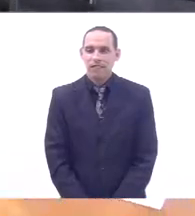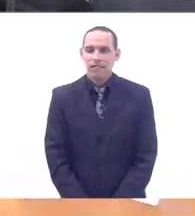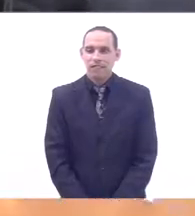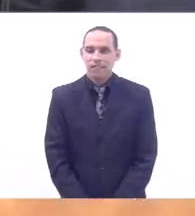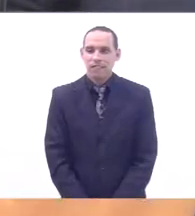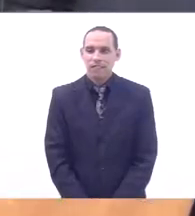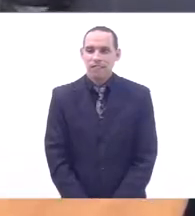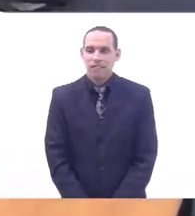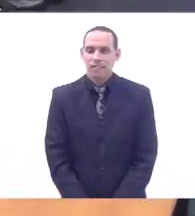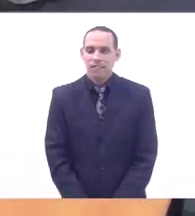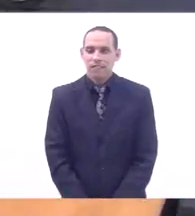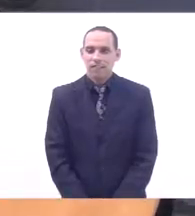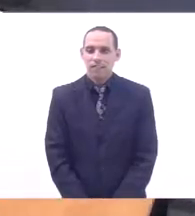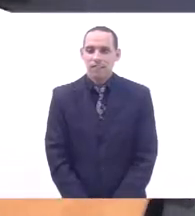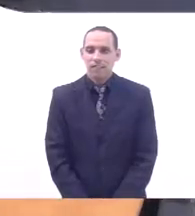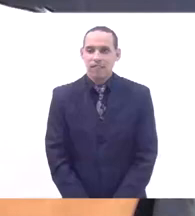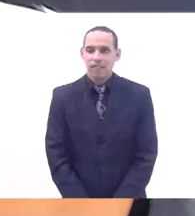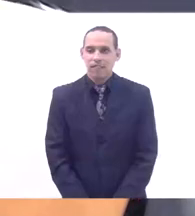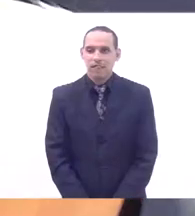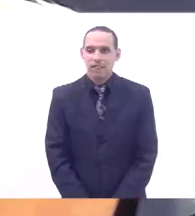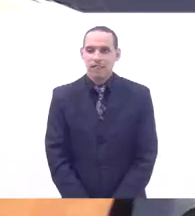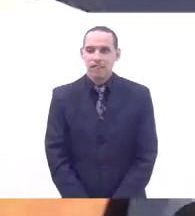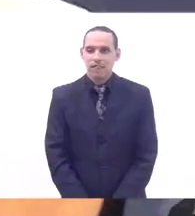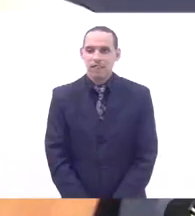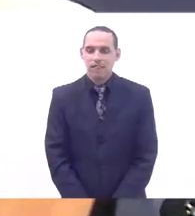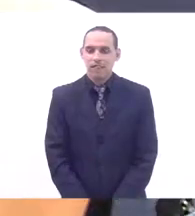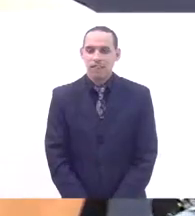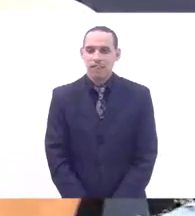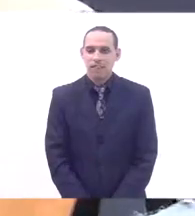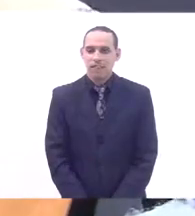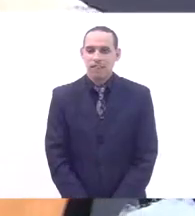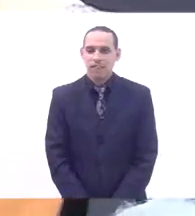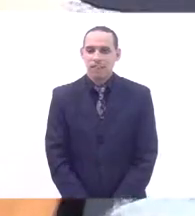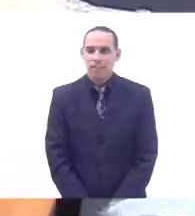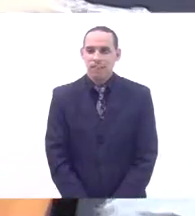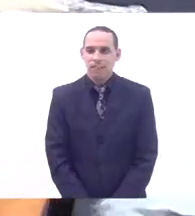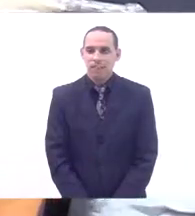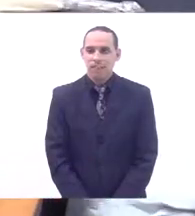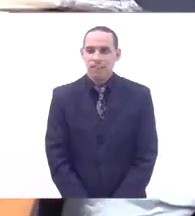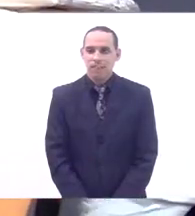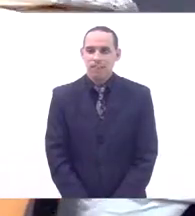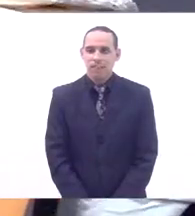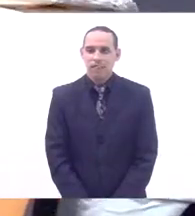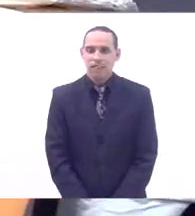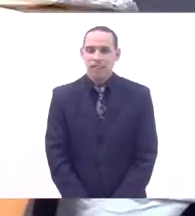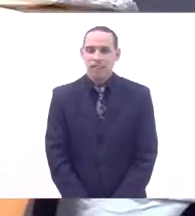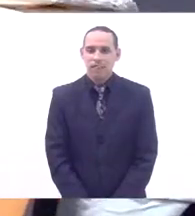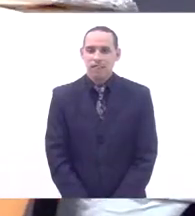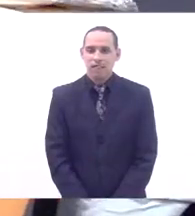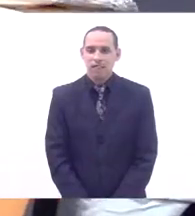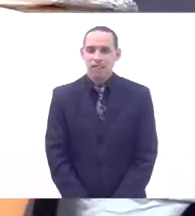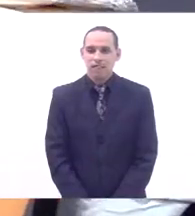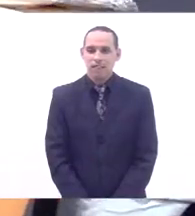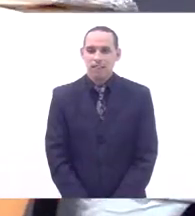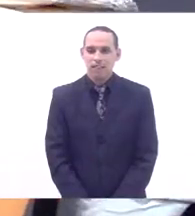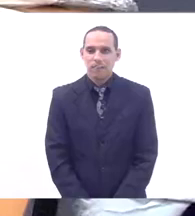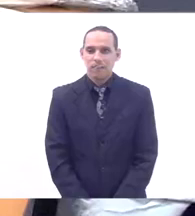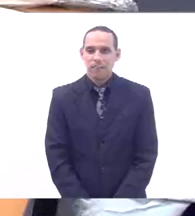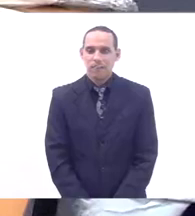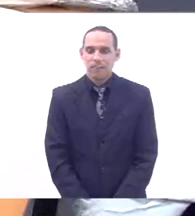olo, olo, olo, olo, yakutu mafi. Olo, olo, ele é igual yakutu mafi.